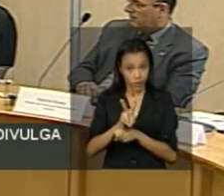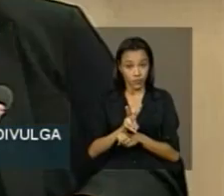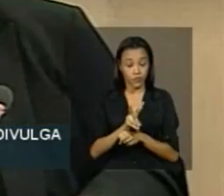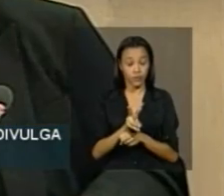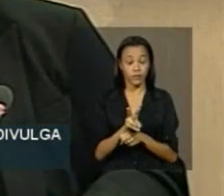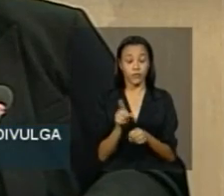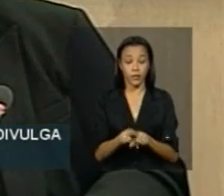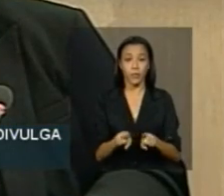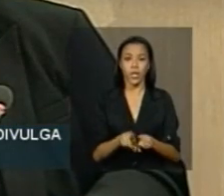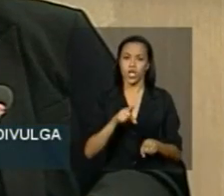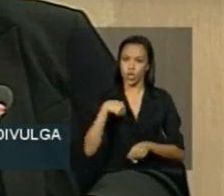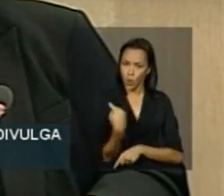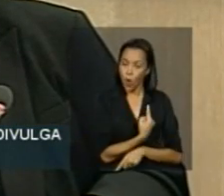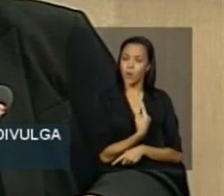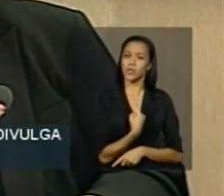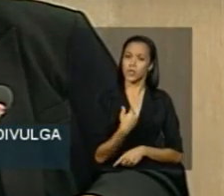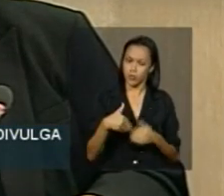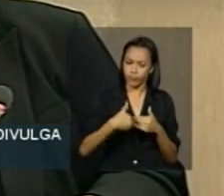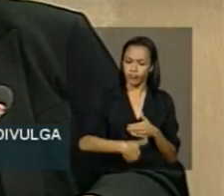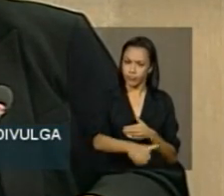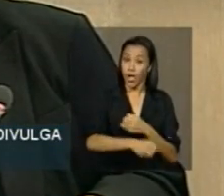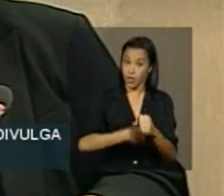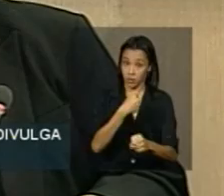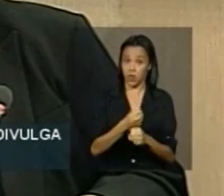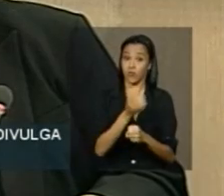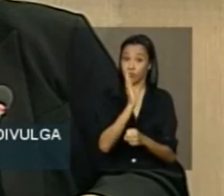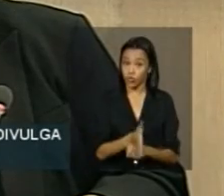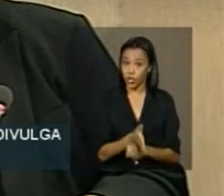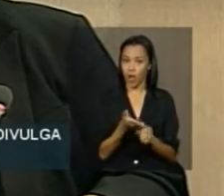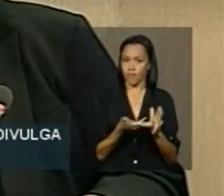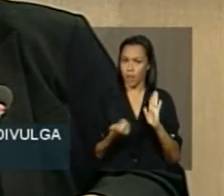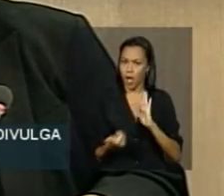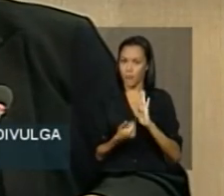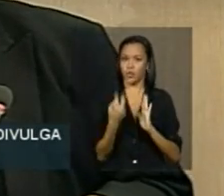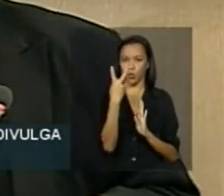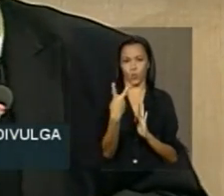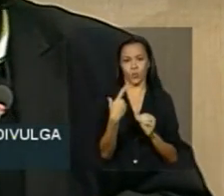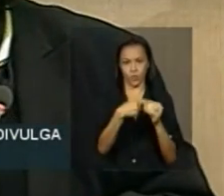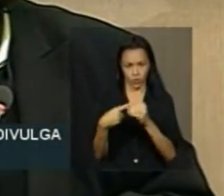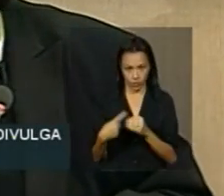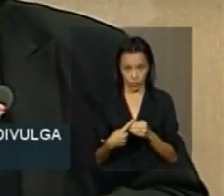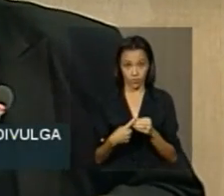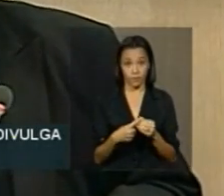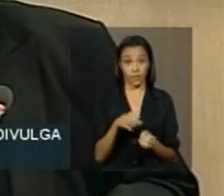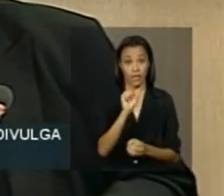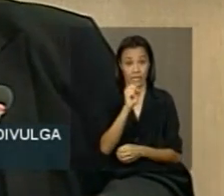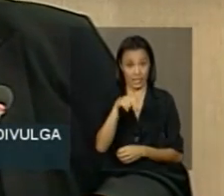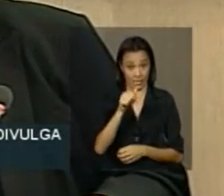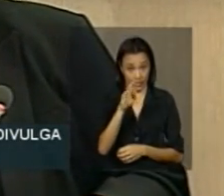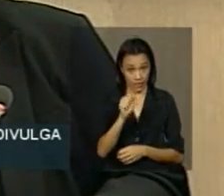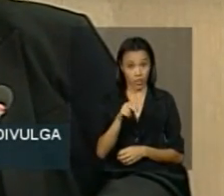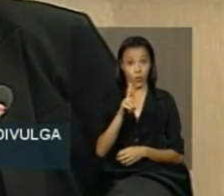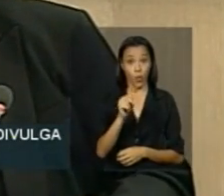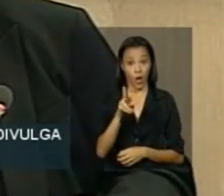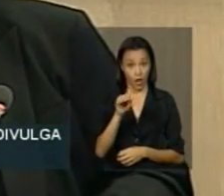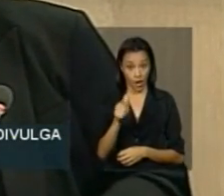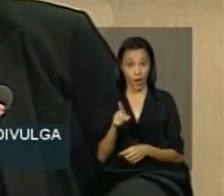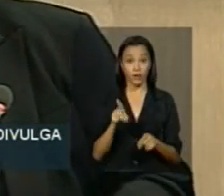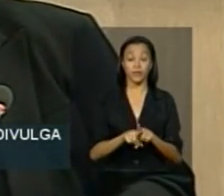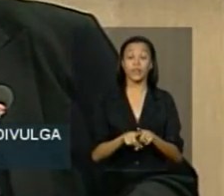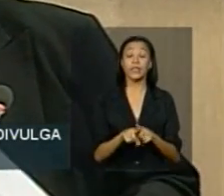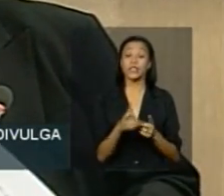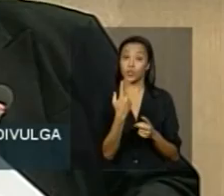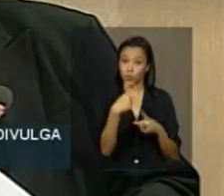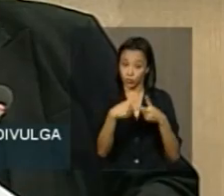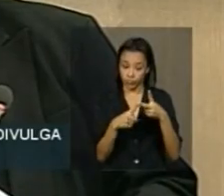e nós este ano já tiramos dois municípios Alta Floresta e Santana do Araguaia da lista Tá ok e